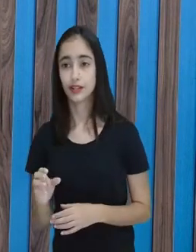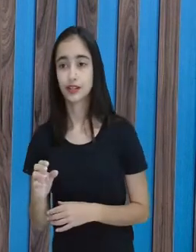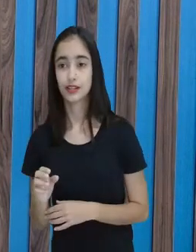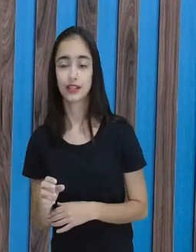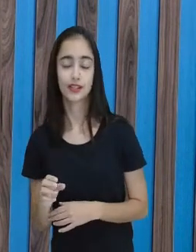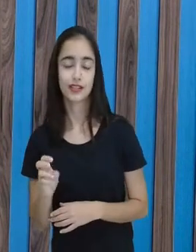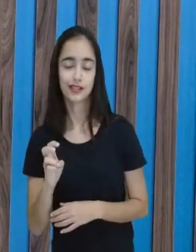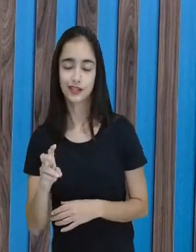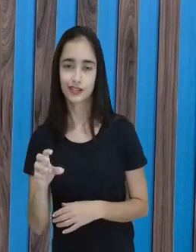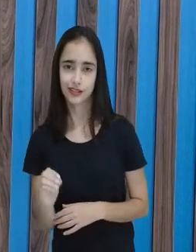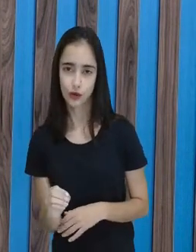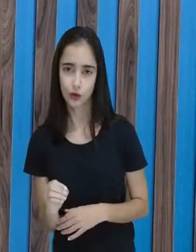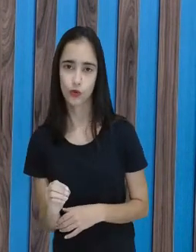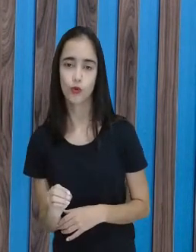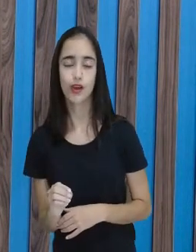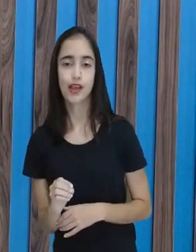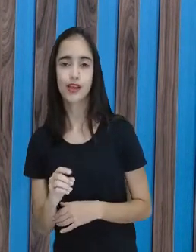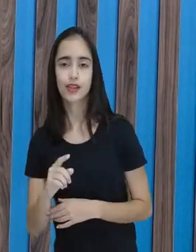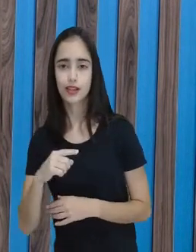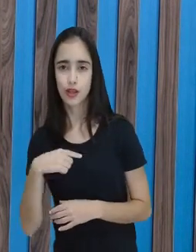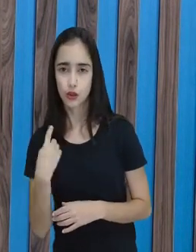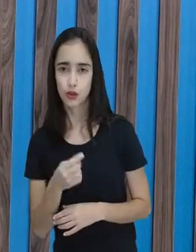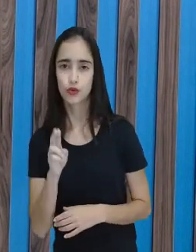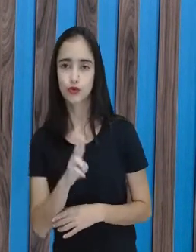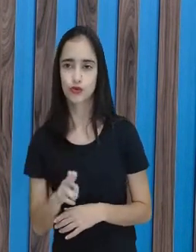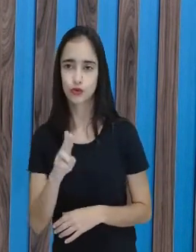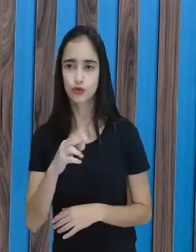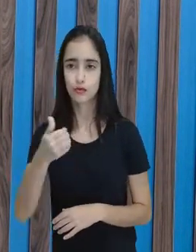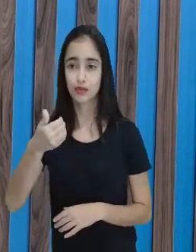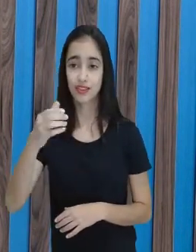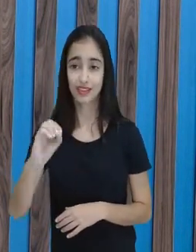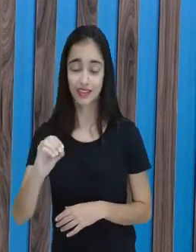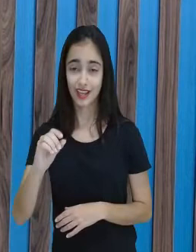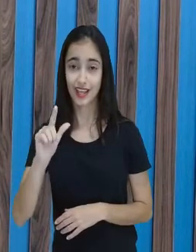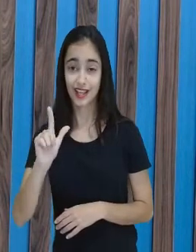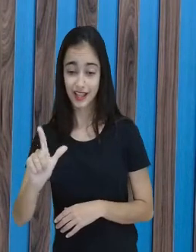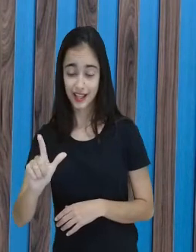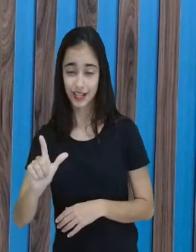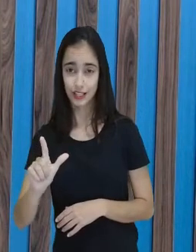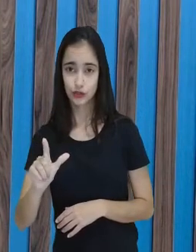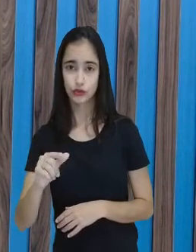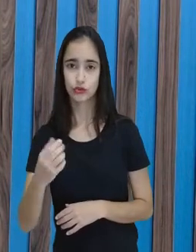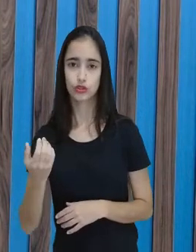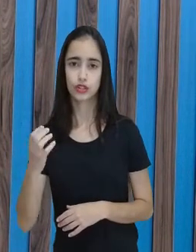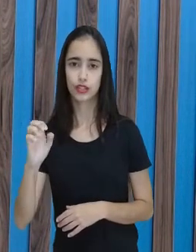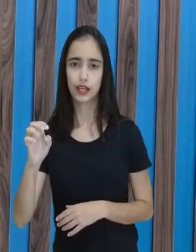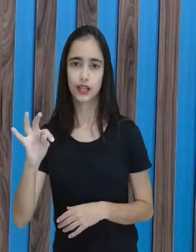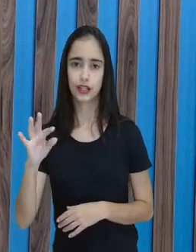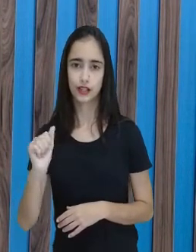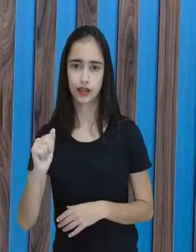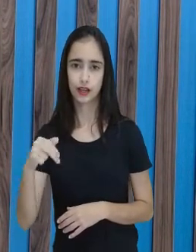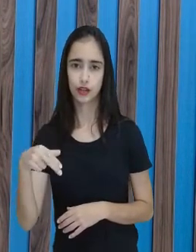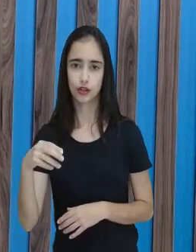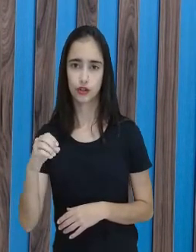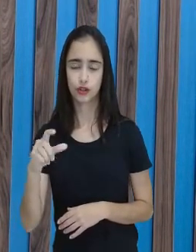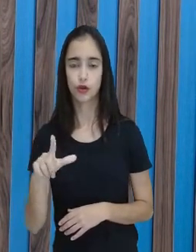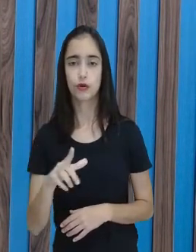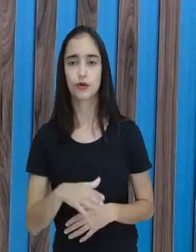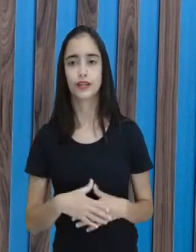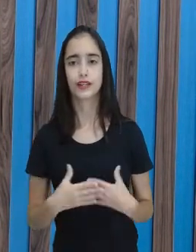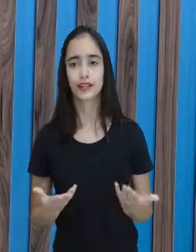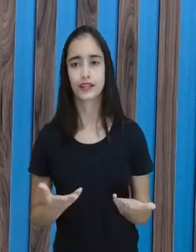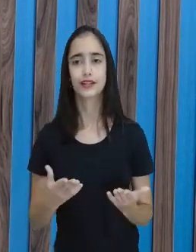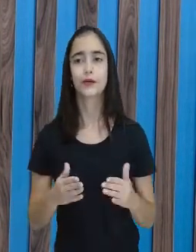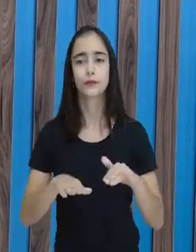gasolina, vamos adicionar 10 litros de etanol. Ou seja, essa fração 2/10, ela é